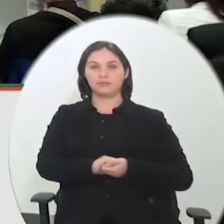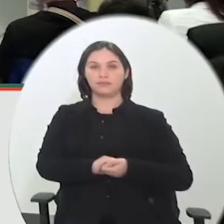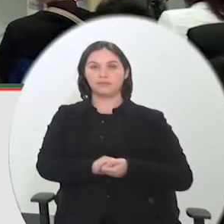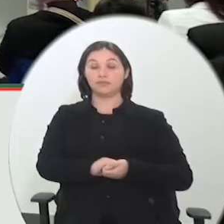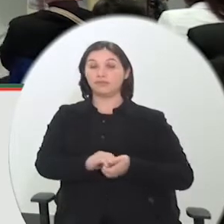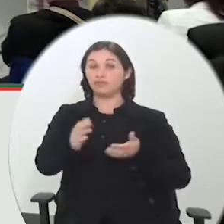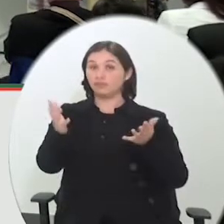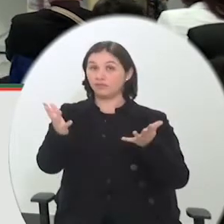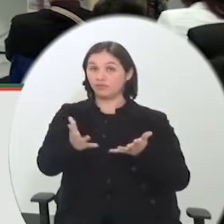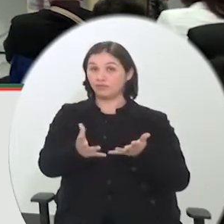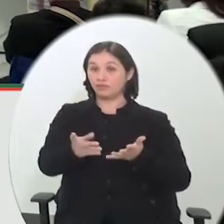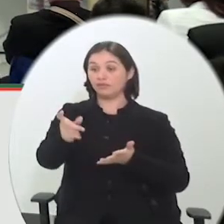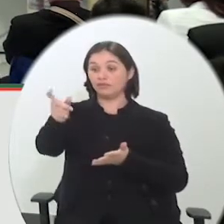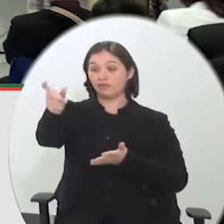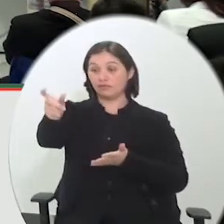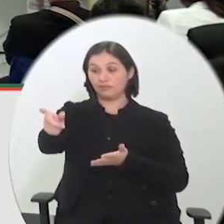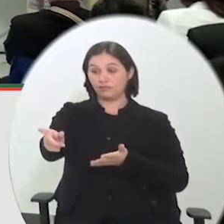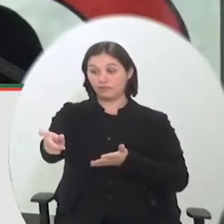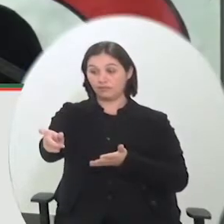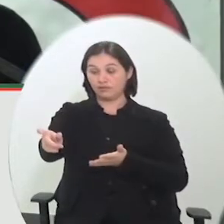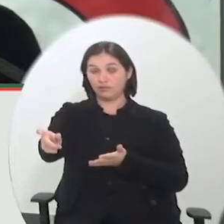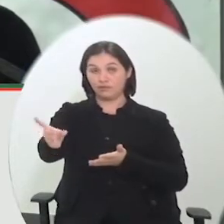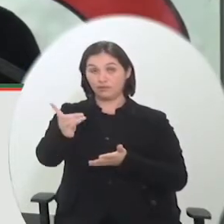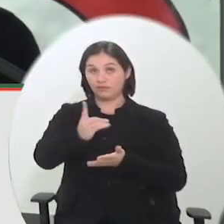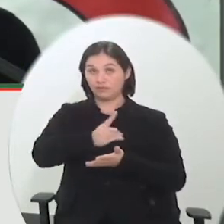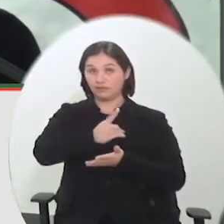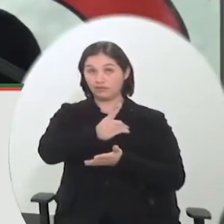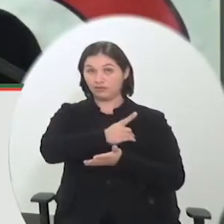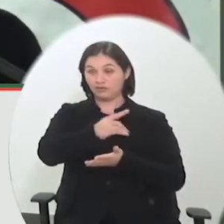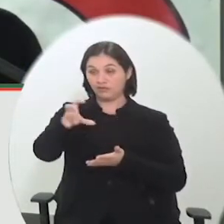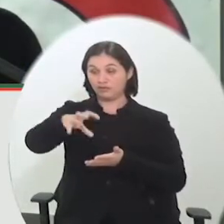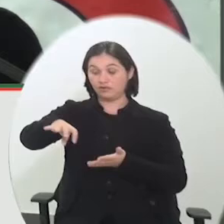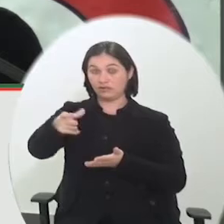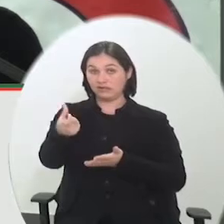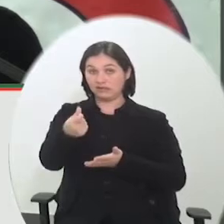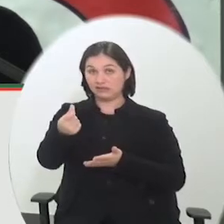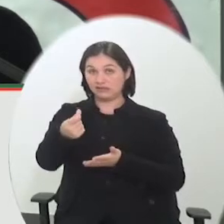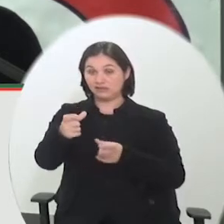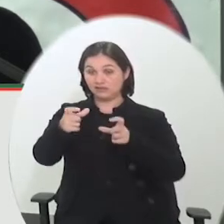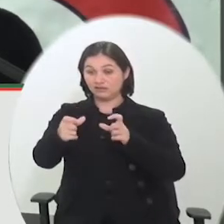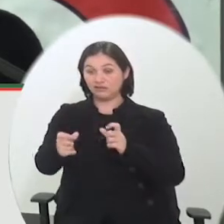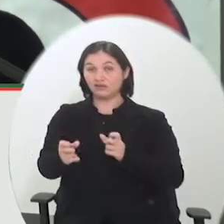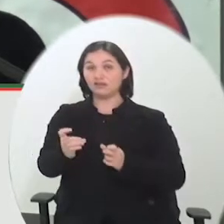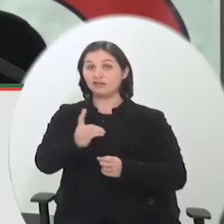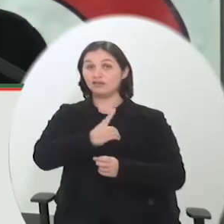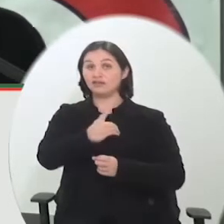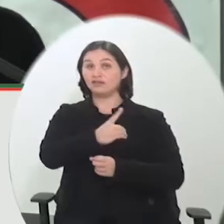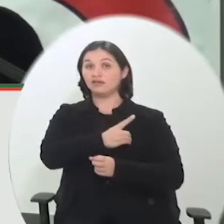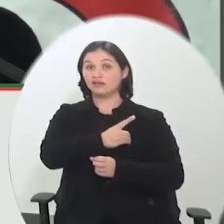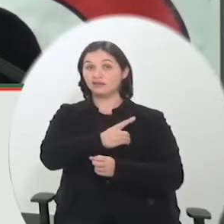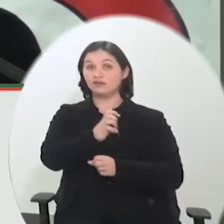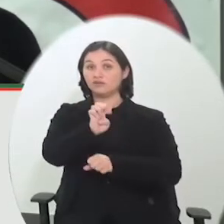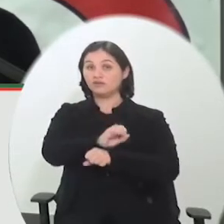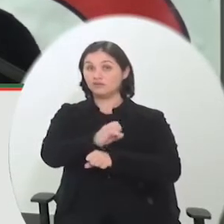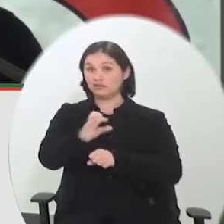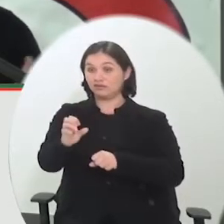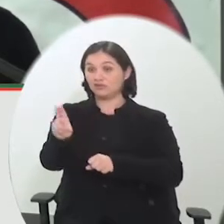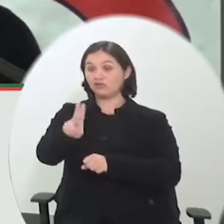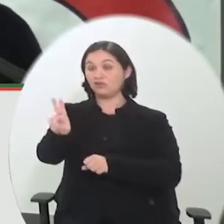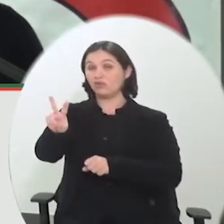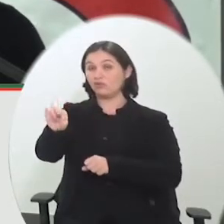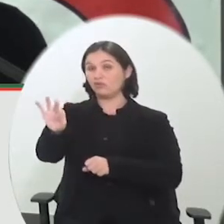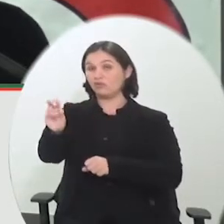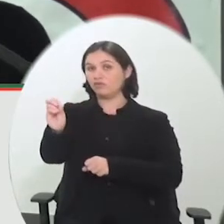Convidamos então para a sua palavra o delegado regional da 6ª Delegacia de Polícia Civil de Santa Catarina, excelentíssimo Dr. Vitor Bianco